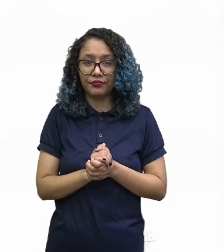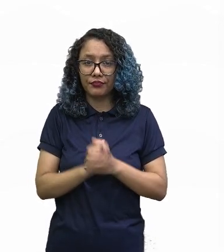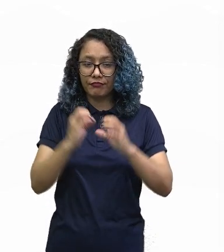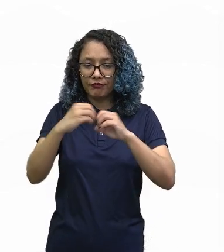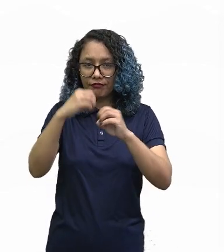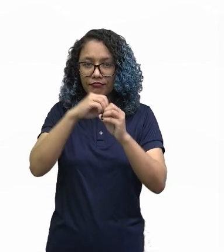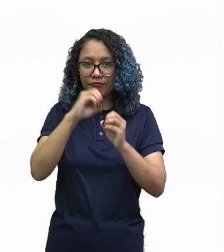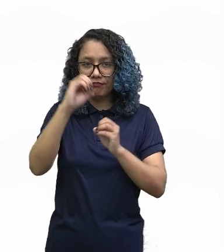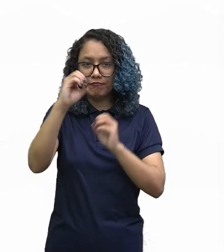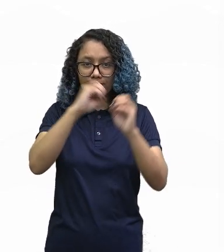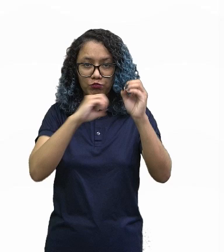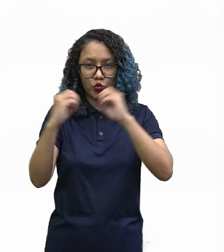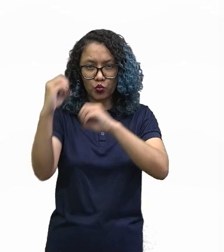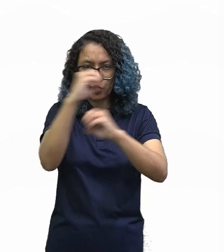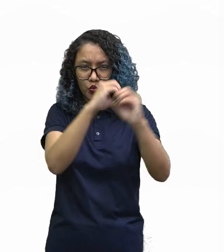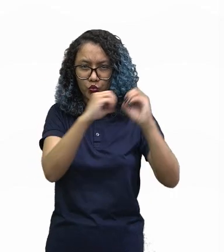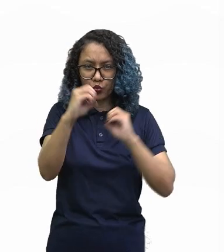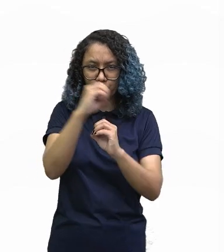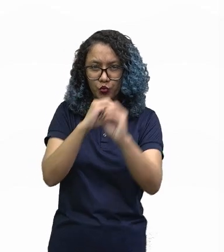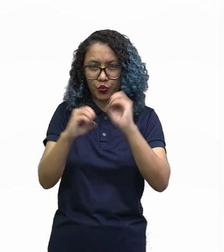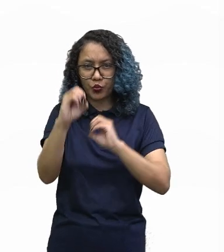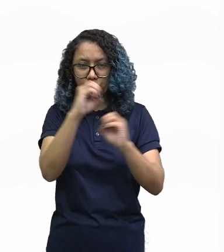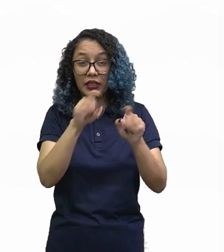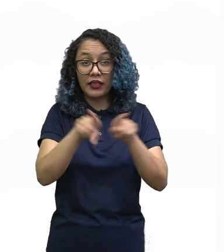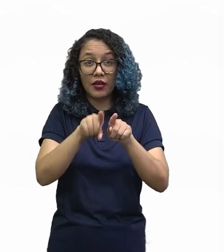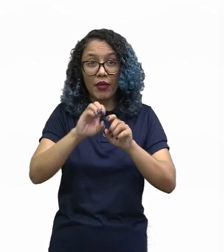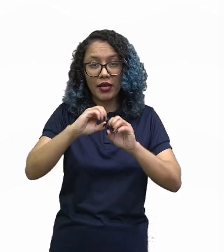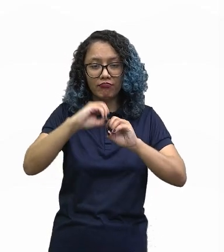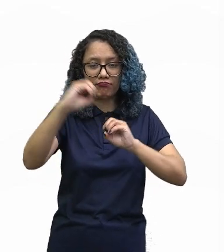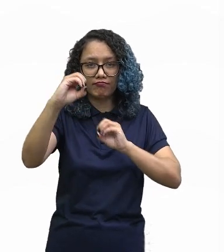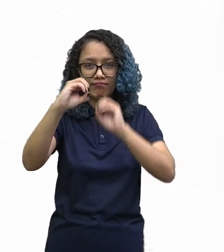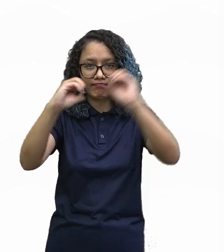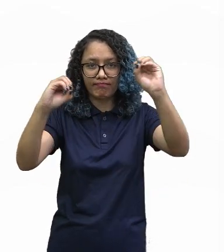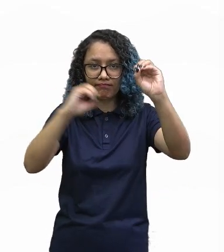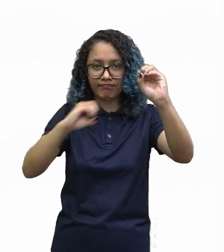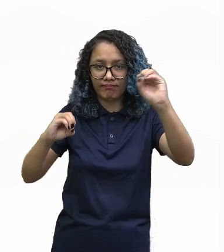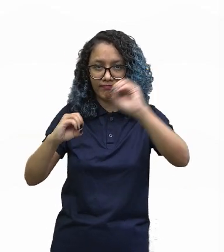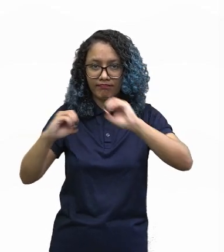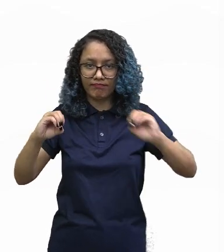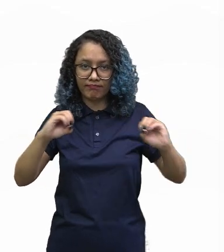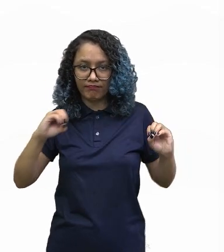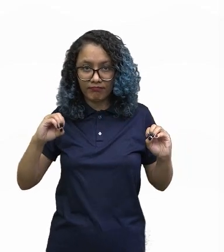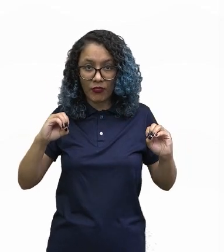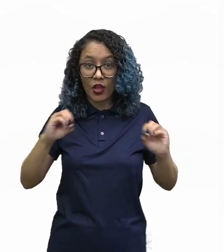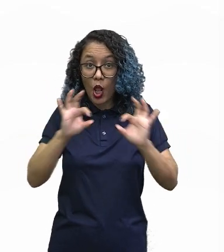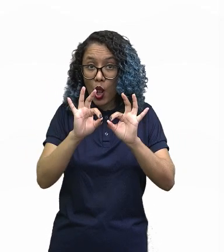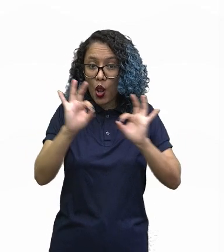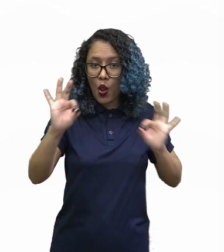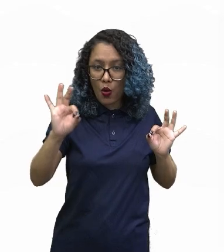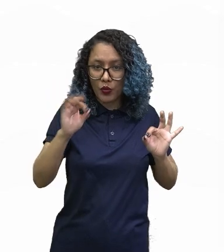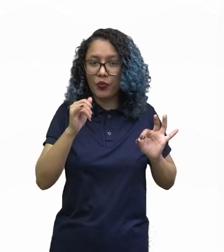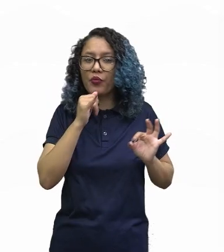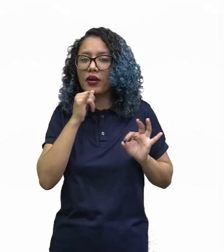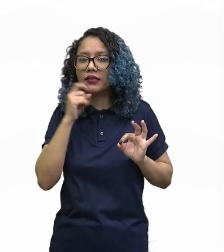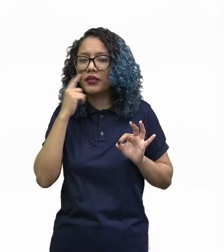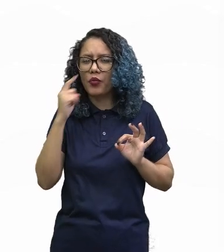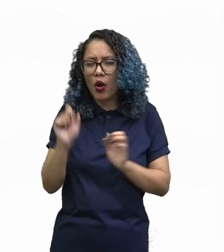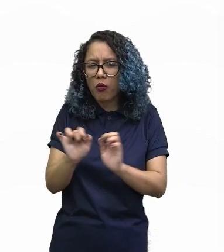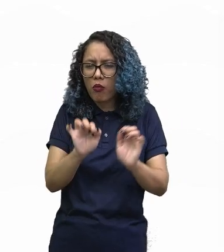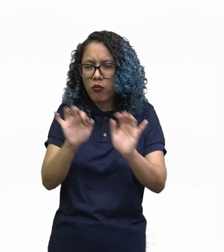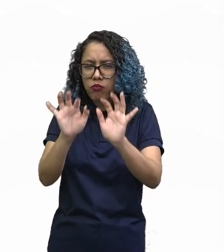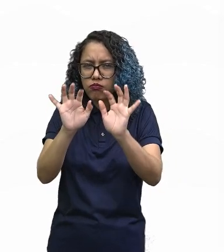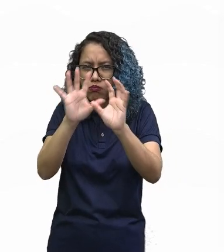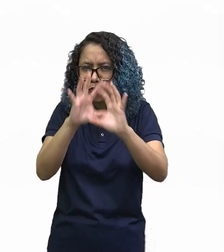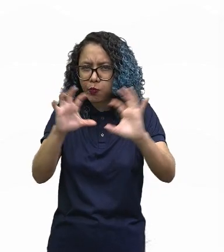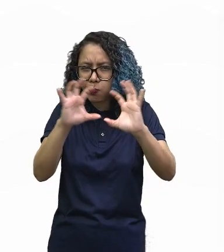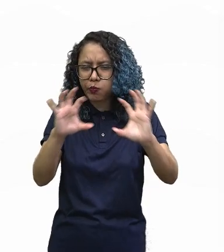mais agitadas e bem dispersas, como você tem aí na imagem que parece uma nuvem. Você percebe aí